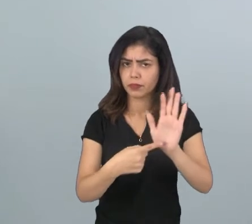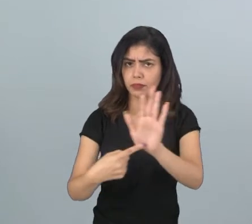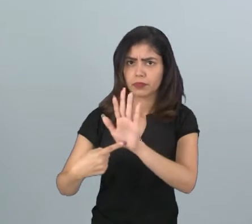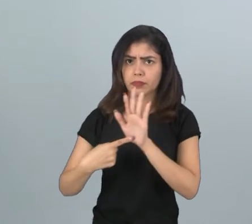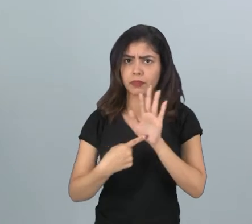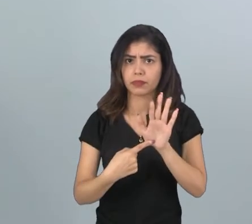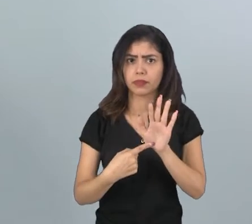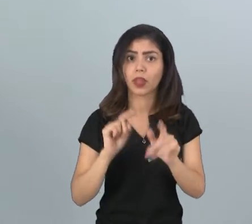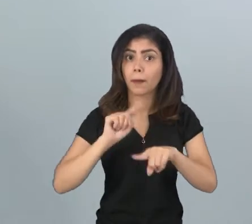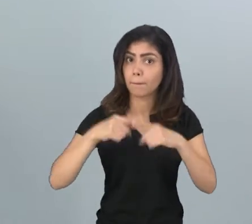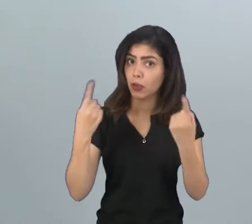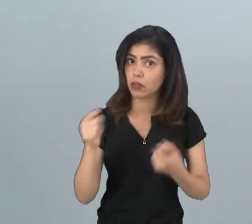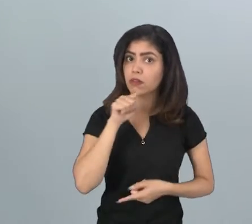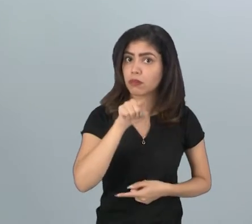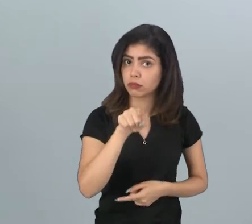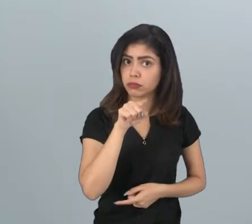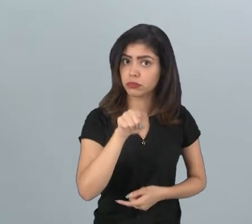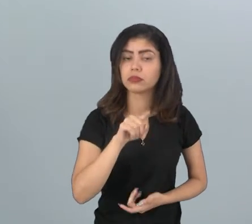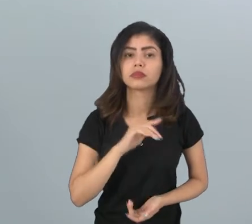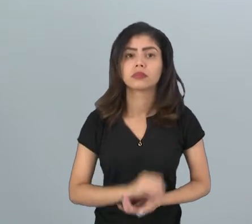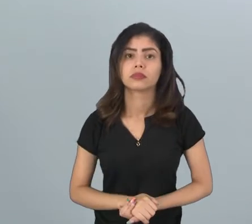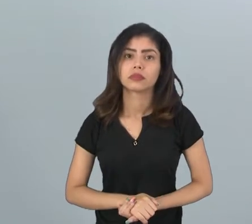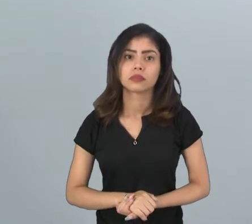referência. Por mais que você